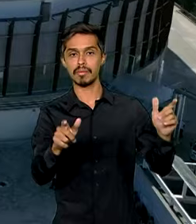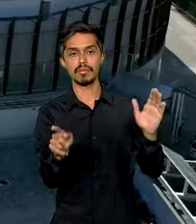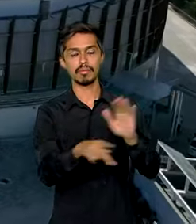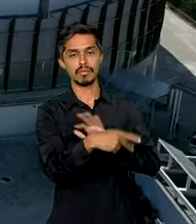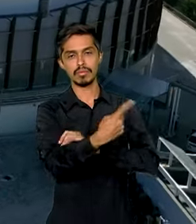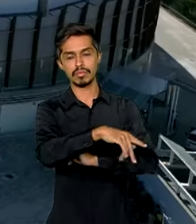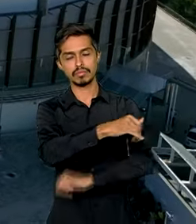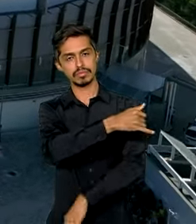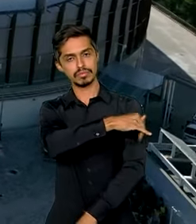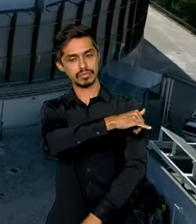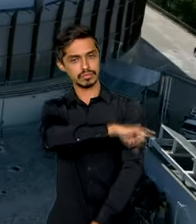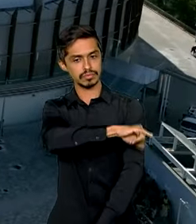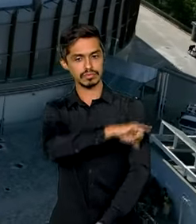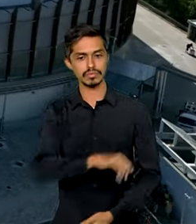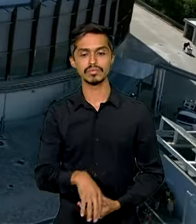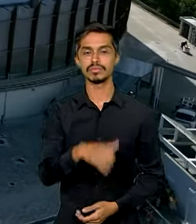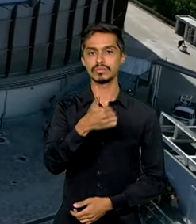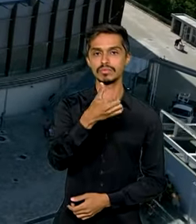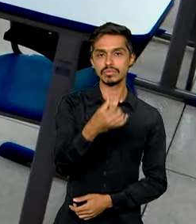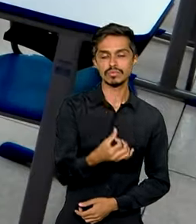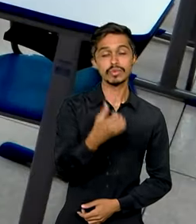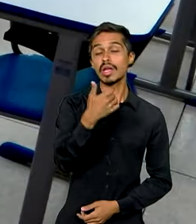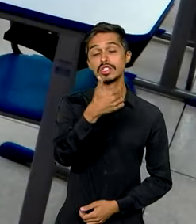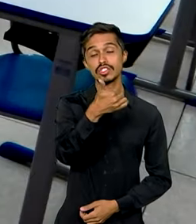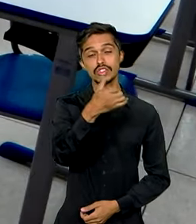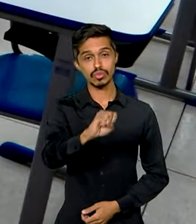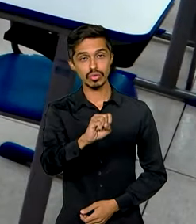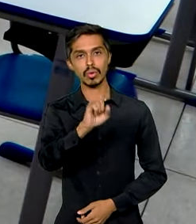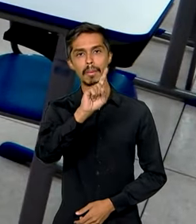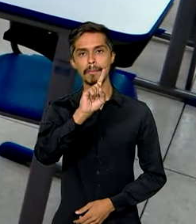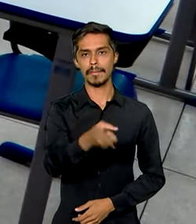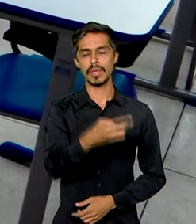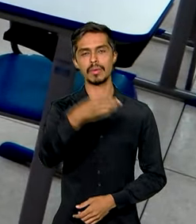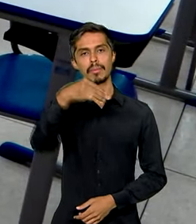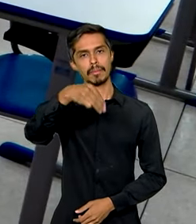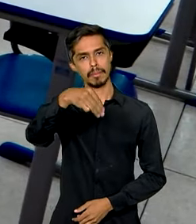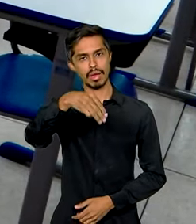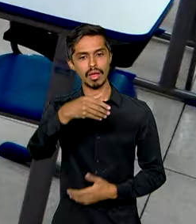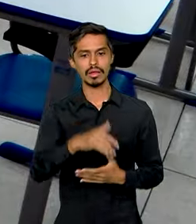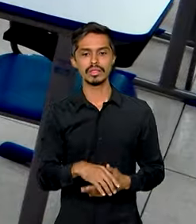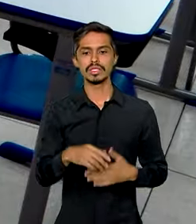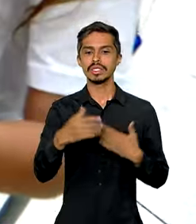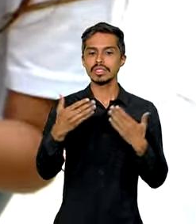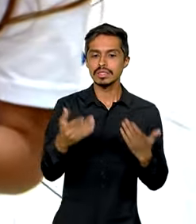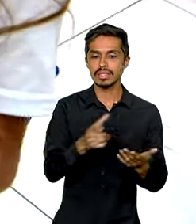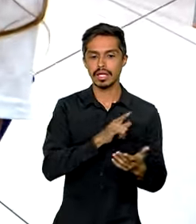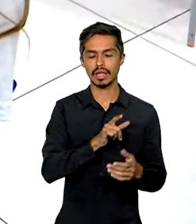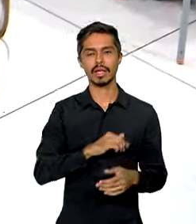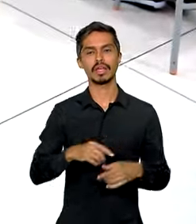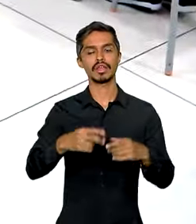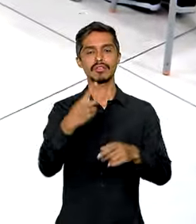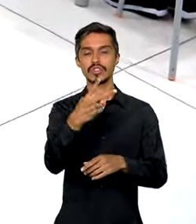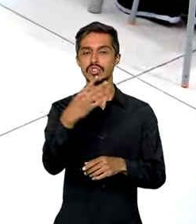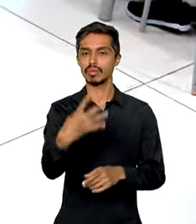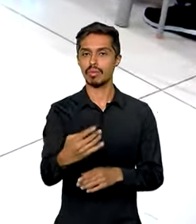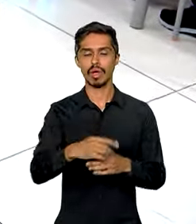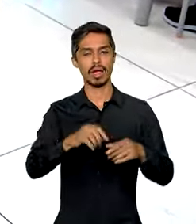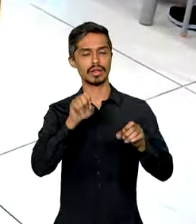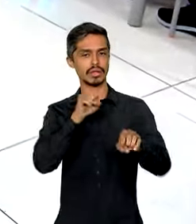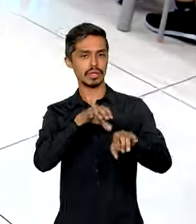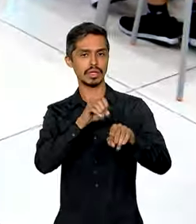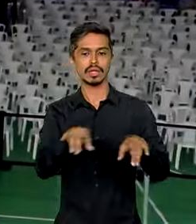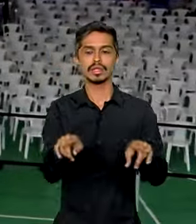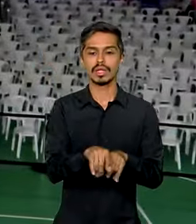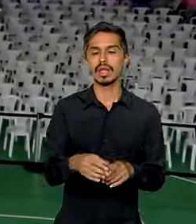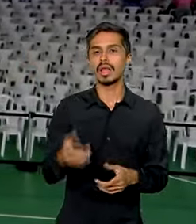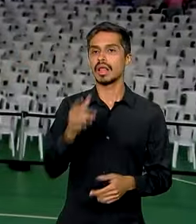Rio. São 18 mil metros que abrigam 24 salas de aula, laboratórios e